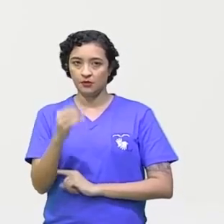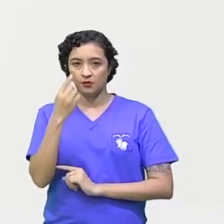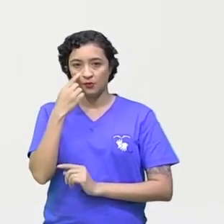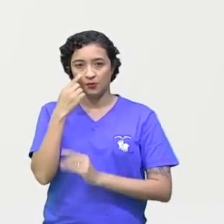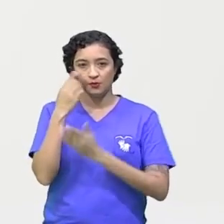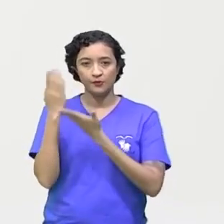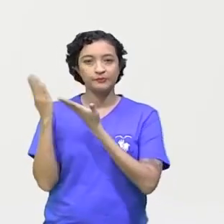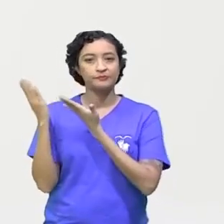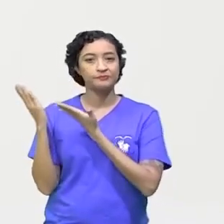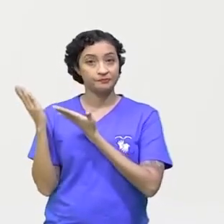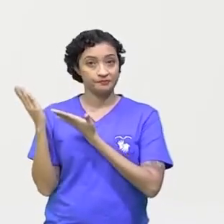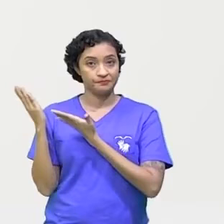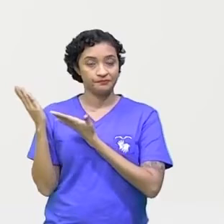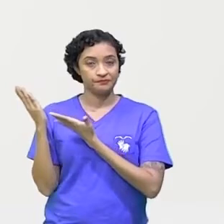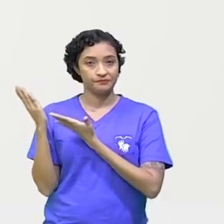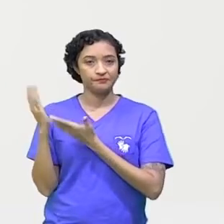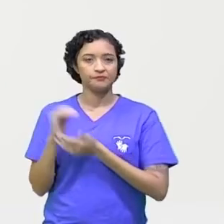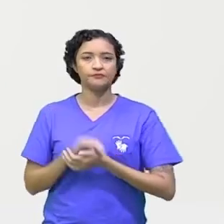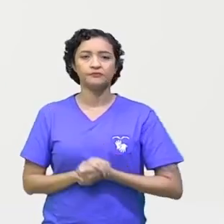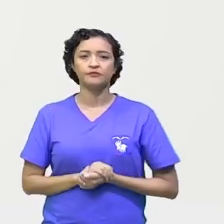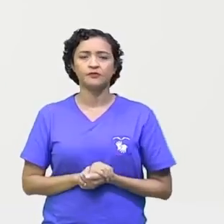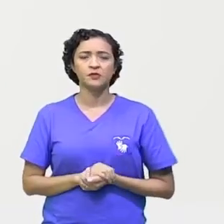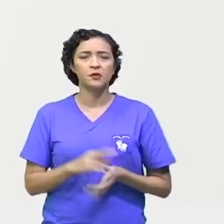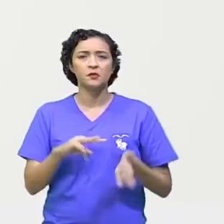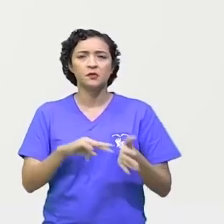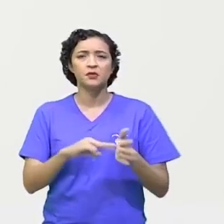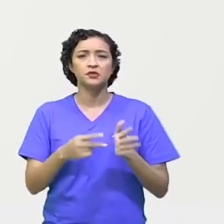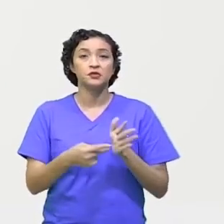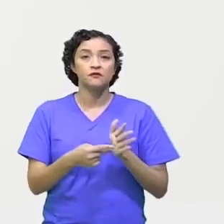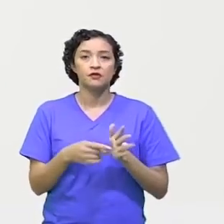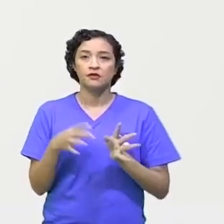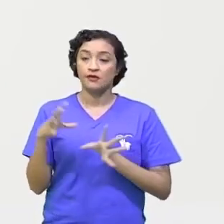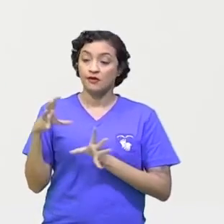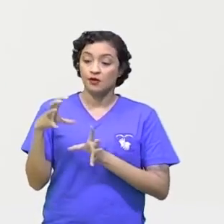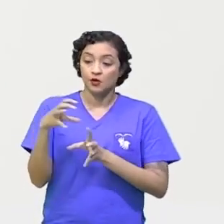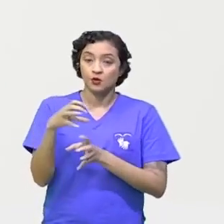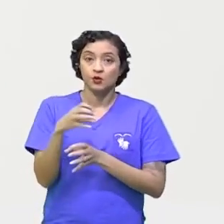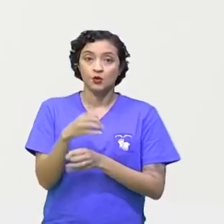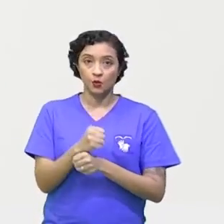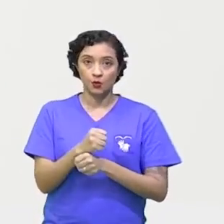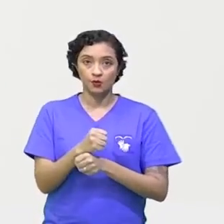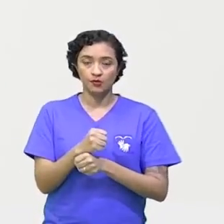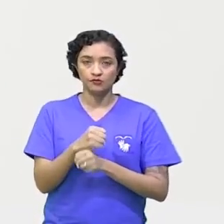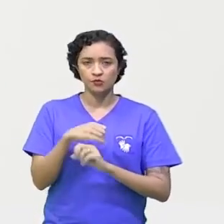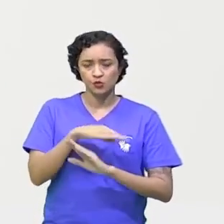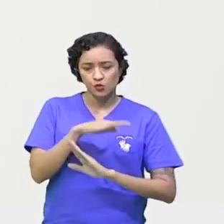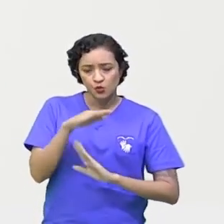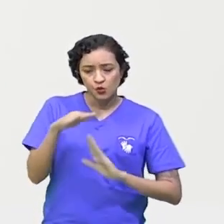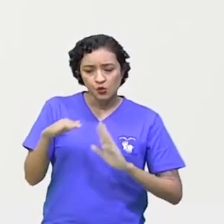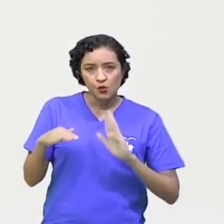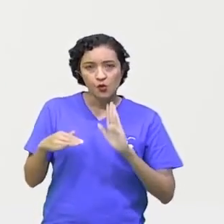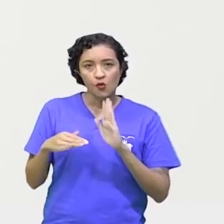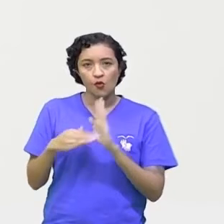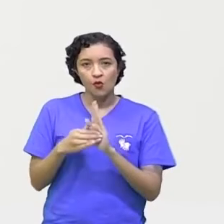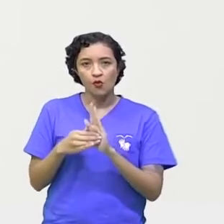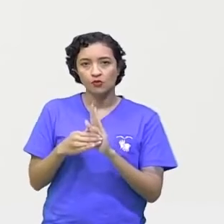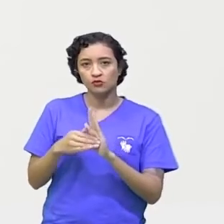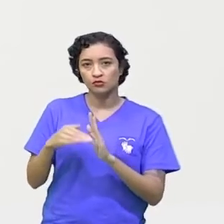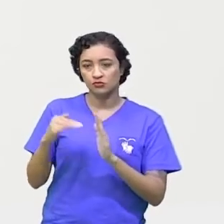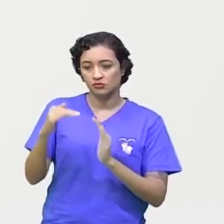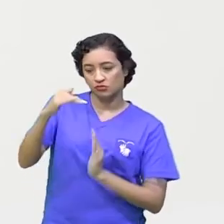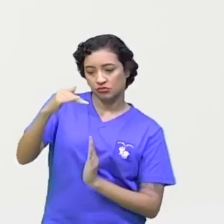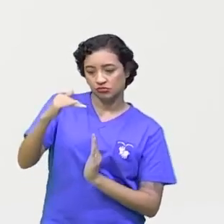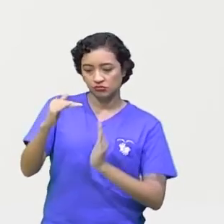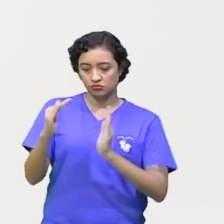Perímetro de figuras planas corresponde à soma de todos os lados de uma figura